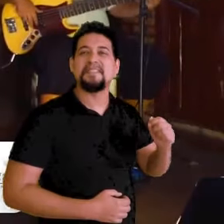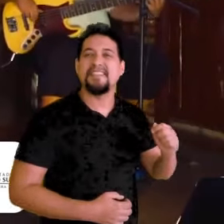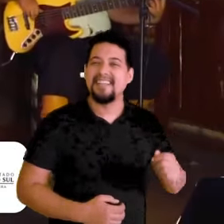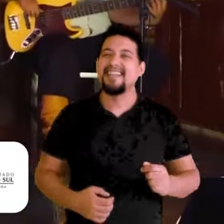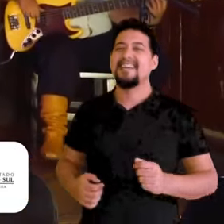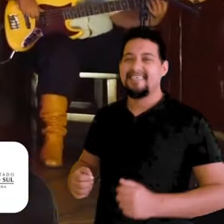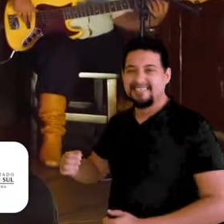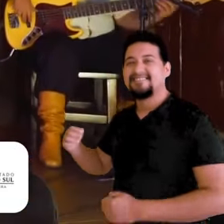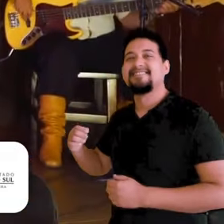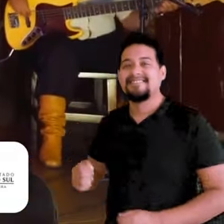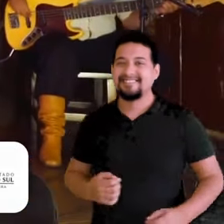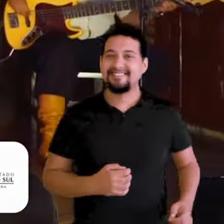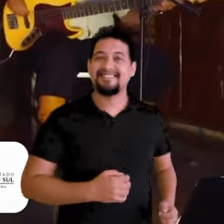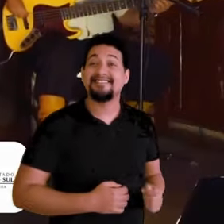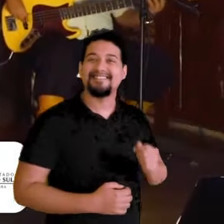velho. Olha a gaita de